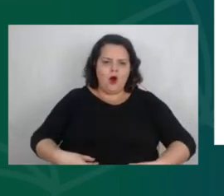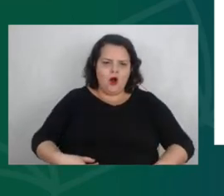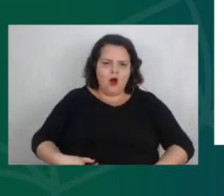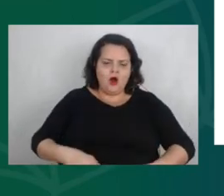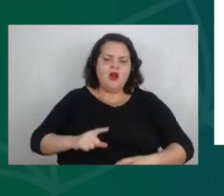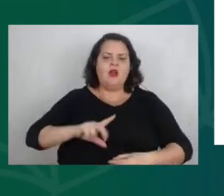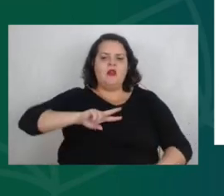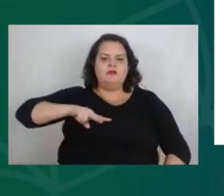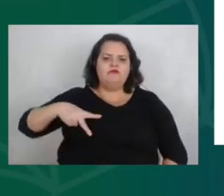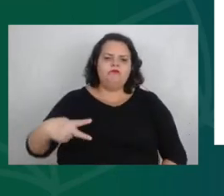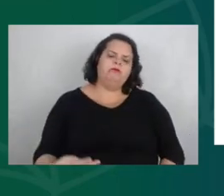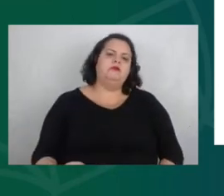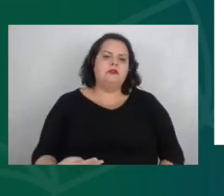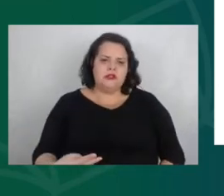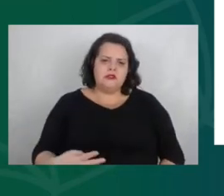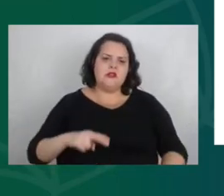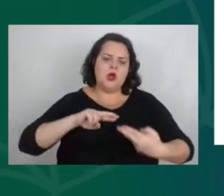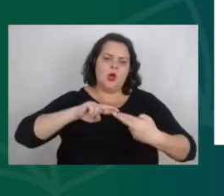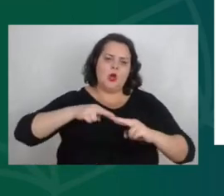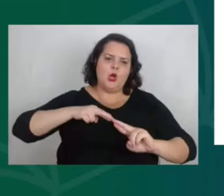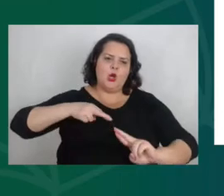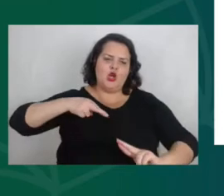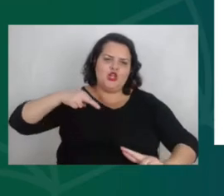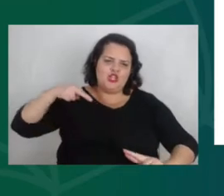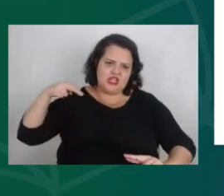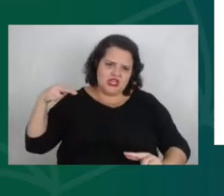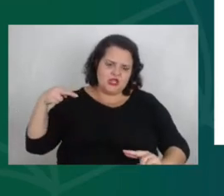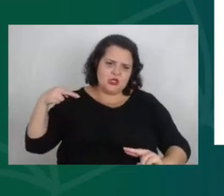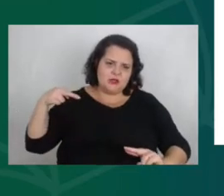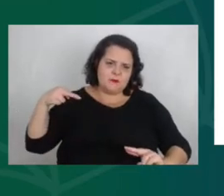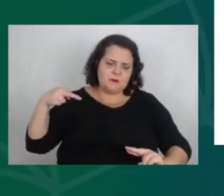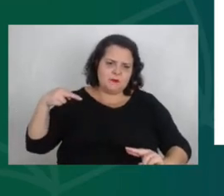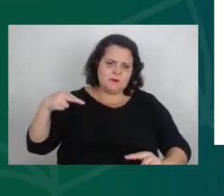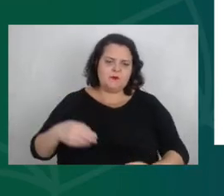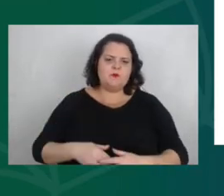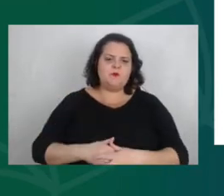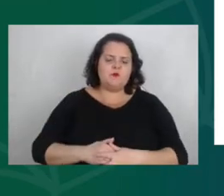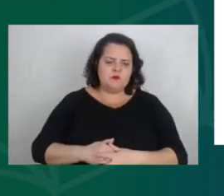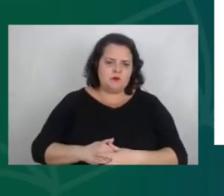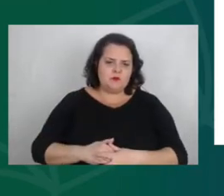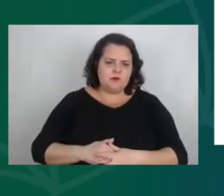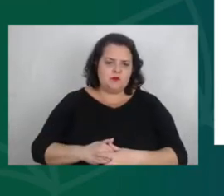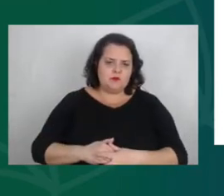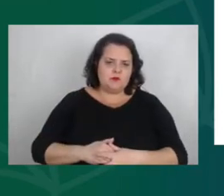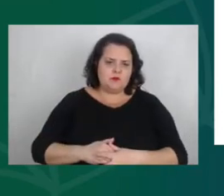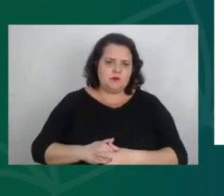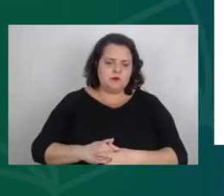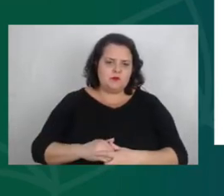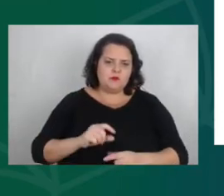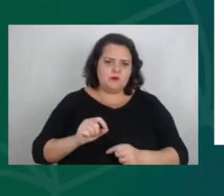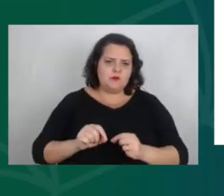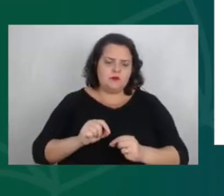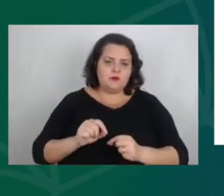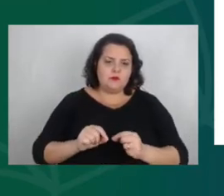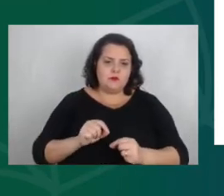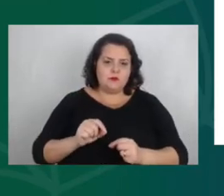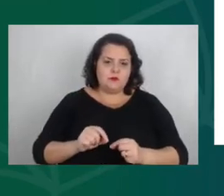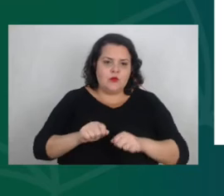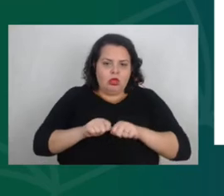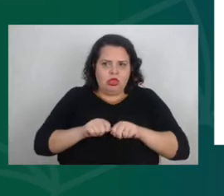mutação genética e que depois se prolifera para formar um